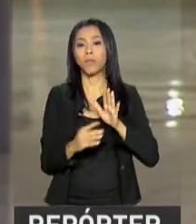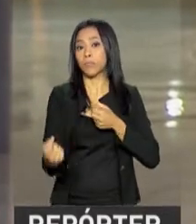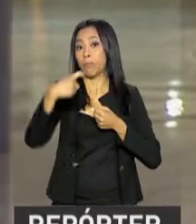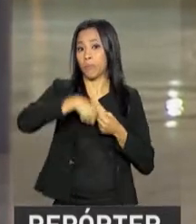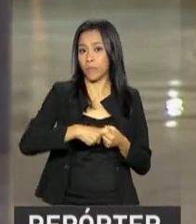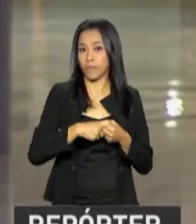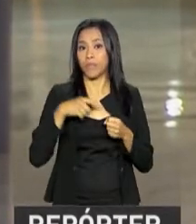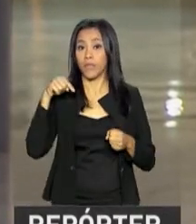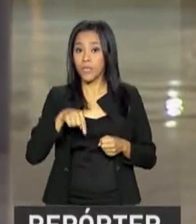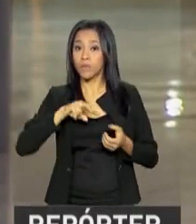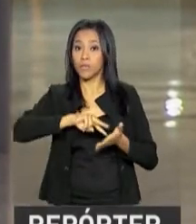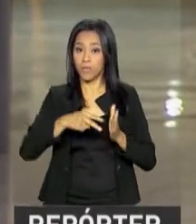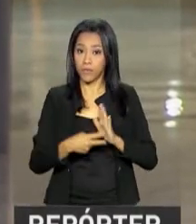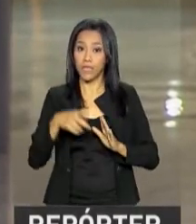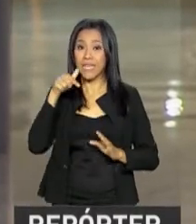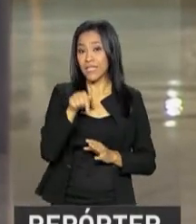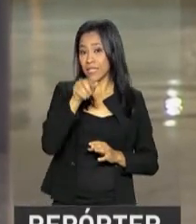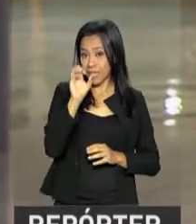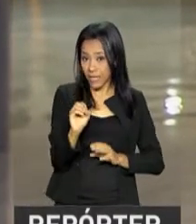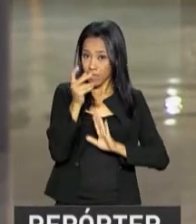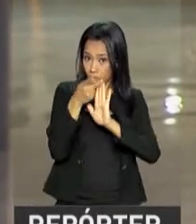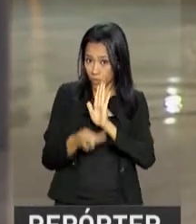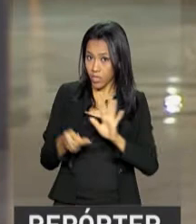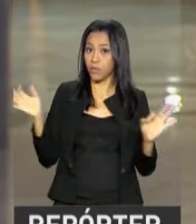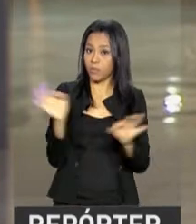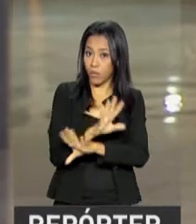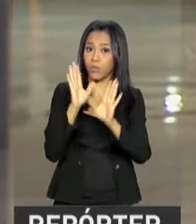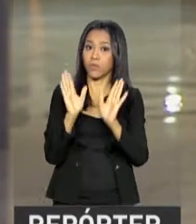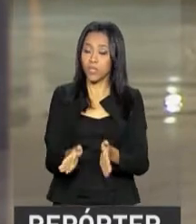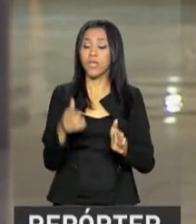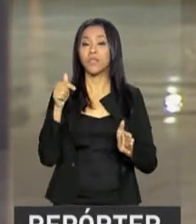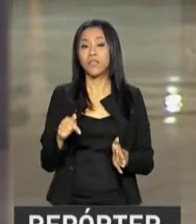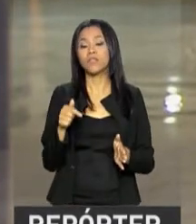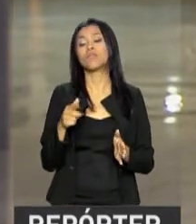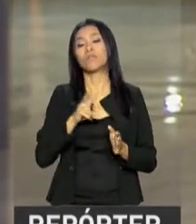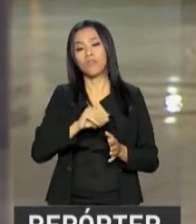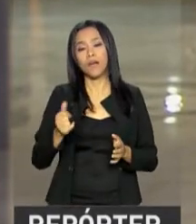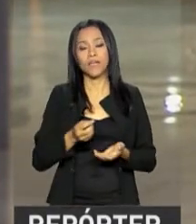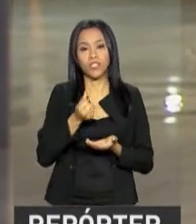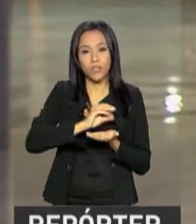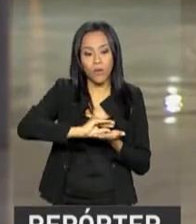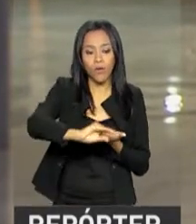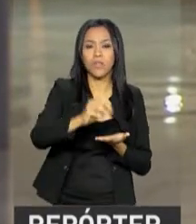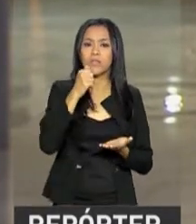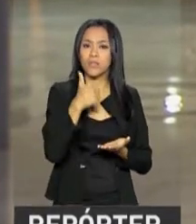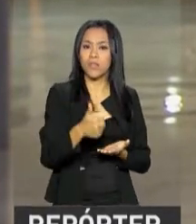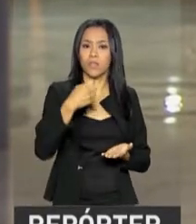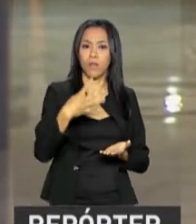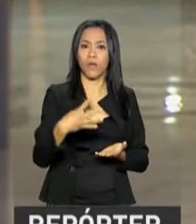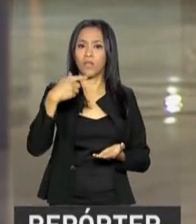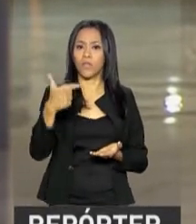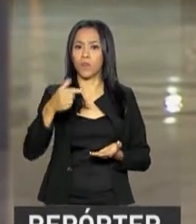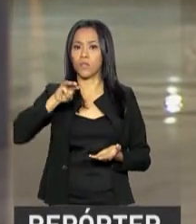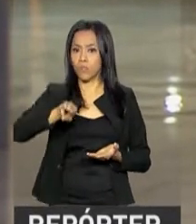equivale a 70 projetos concluídos o que vai significar uma injeção de 142 bilhões de reais